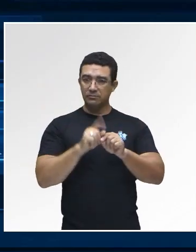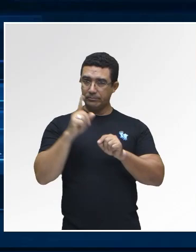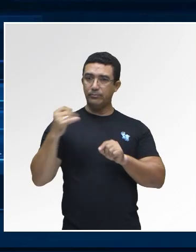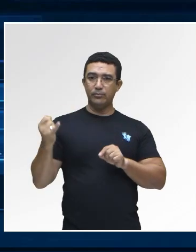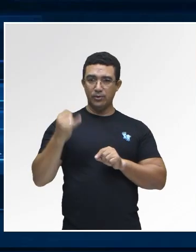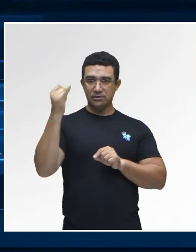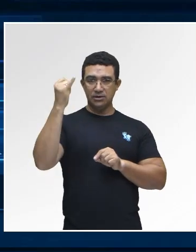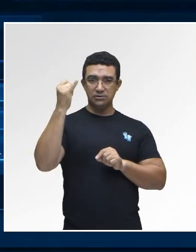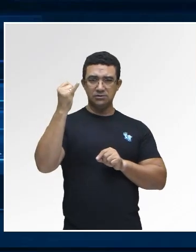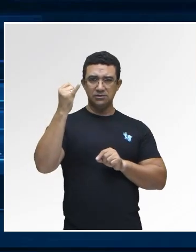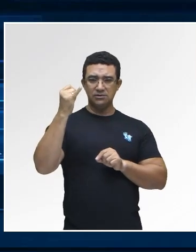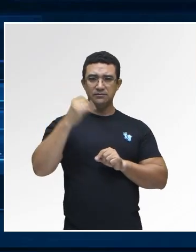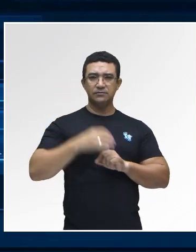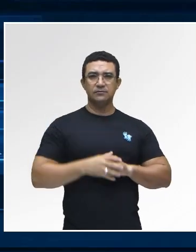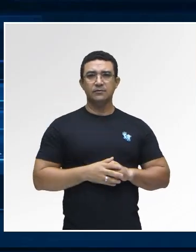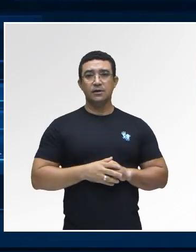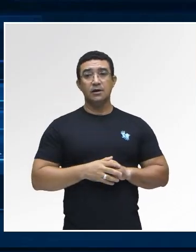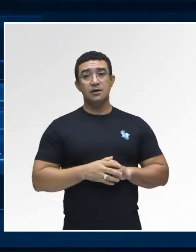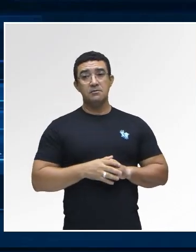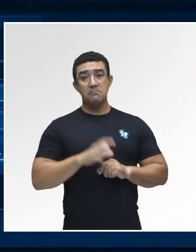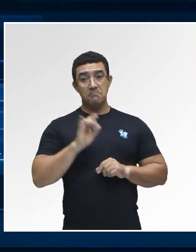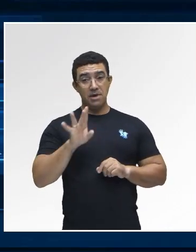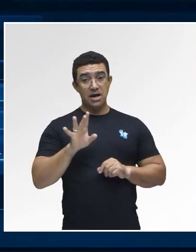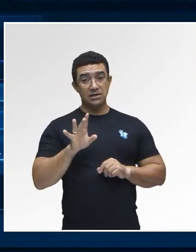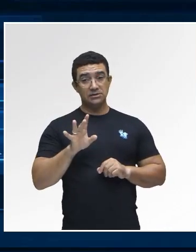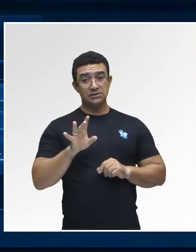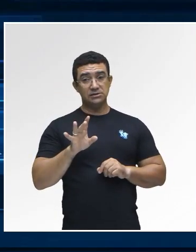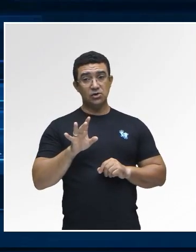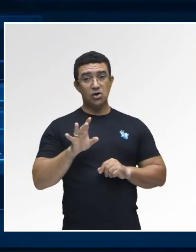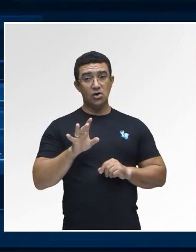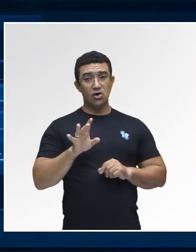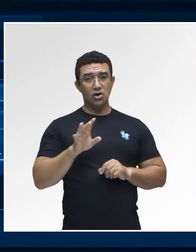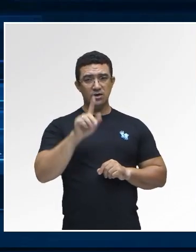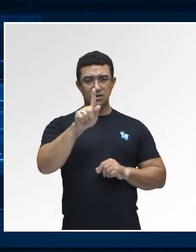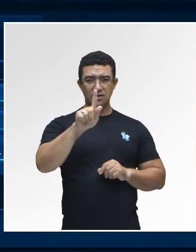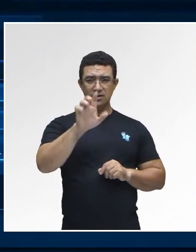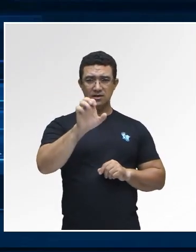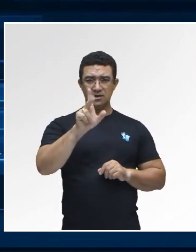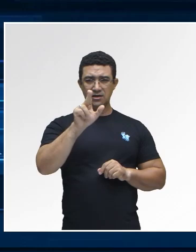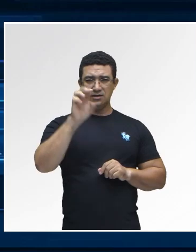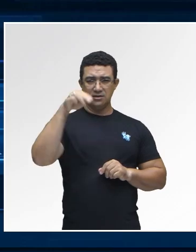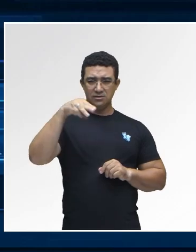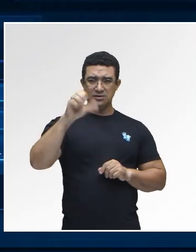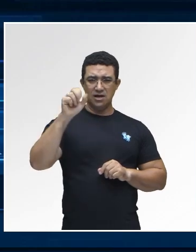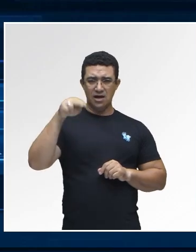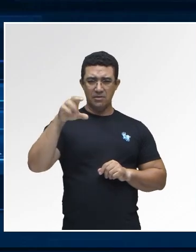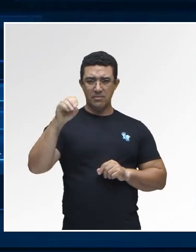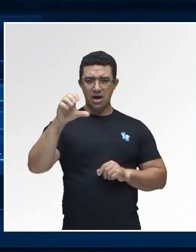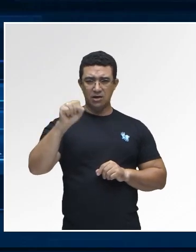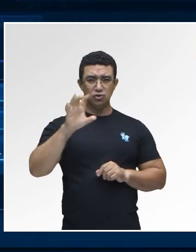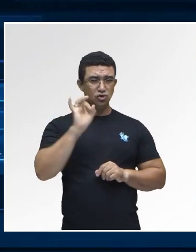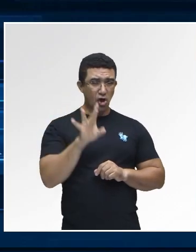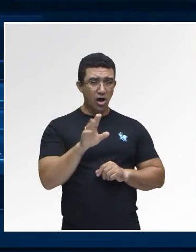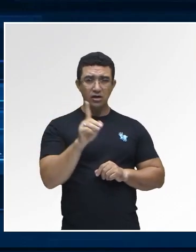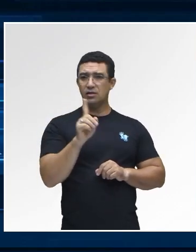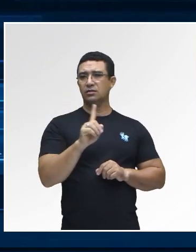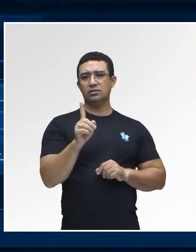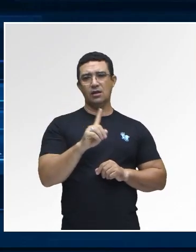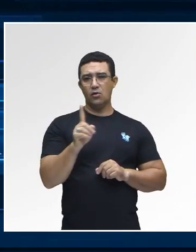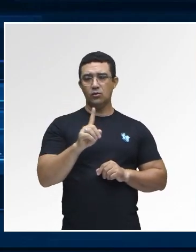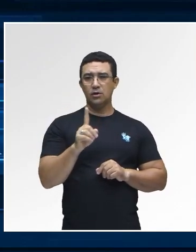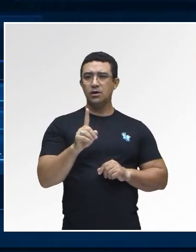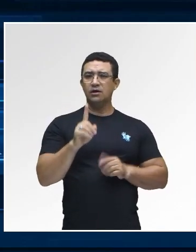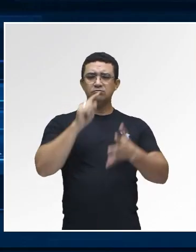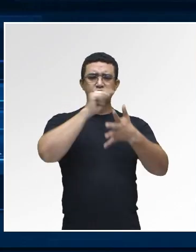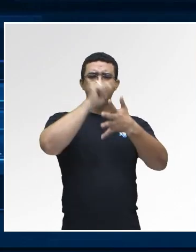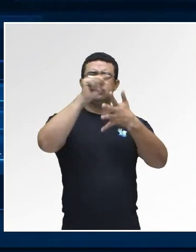são propriamente só os germânicos. Eles eram os ostrogodos, os visigodos, os vinques, né, famosos aí, por conta de